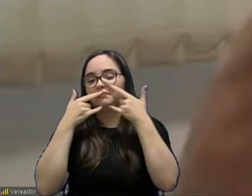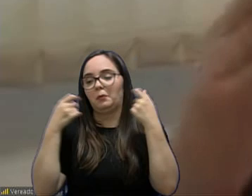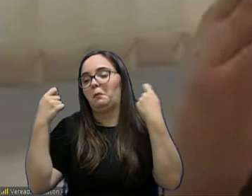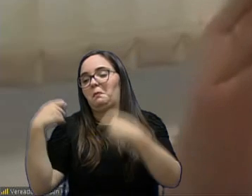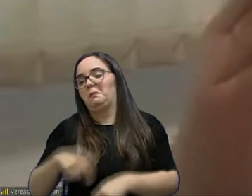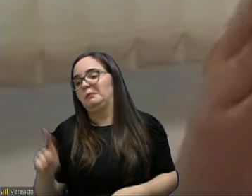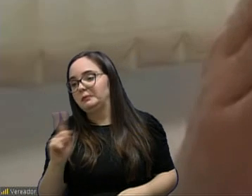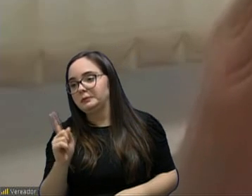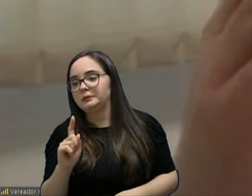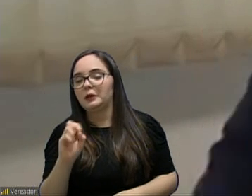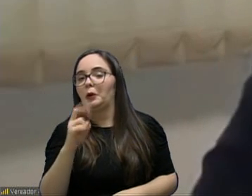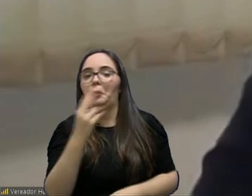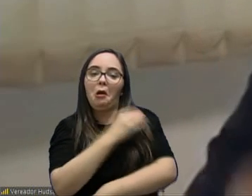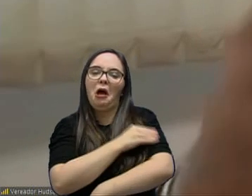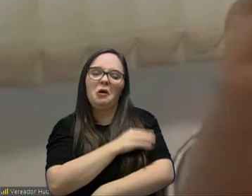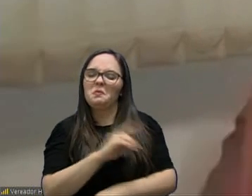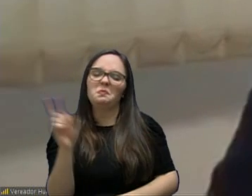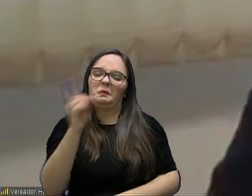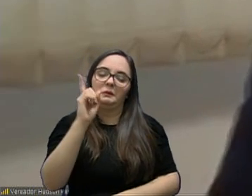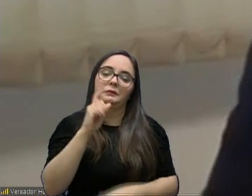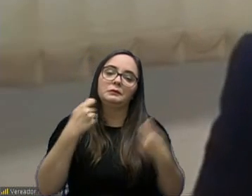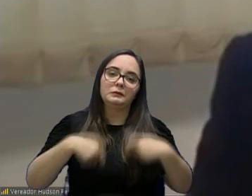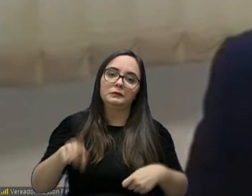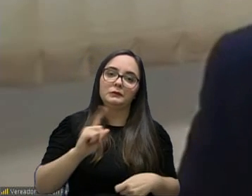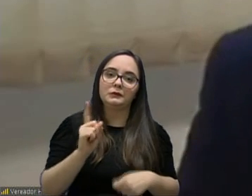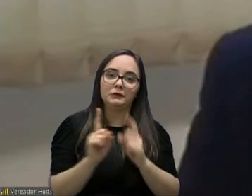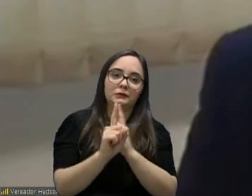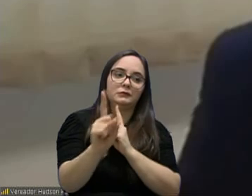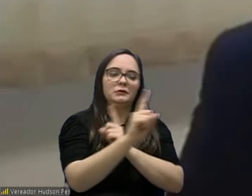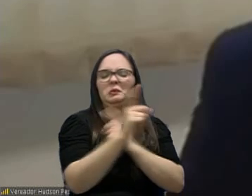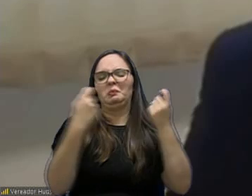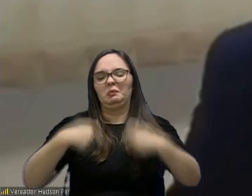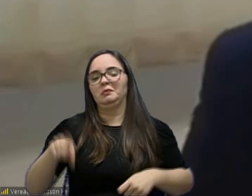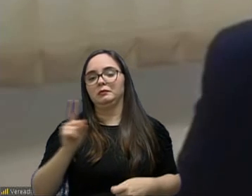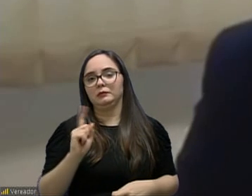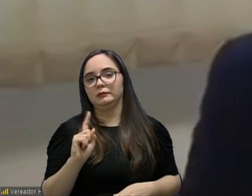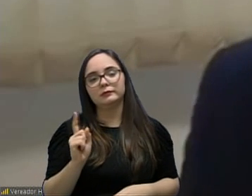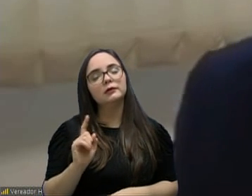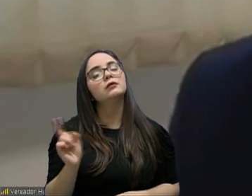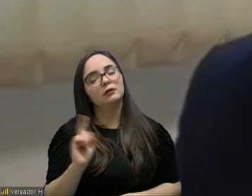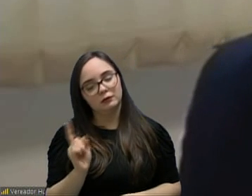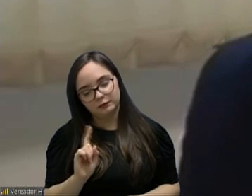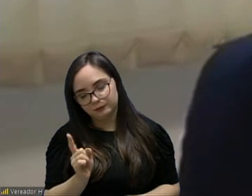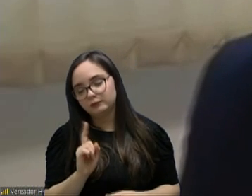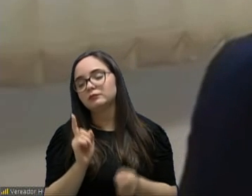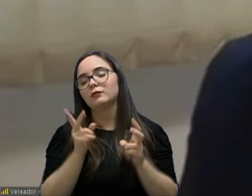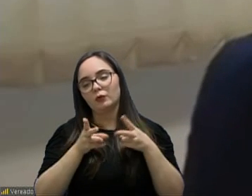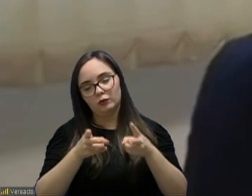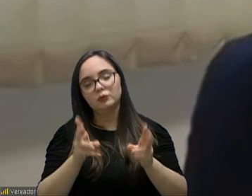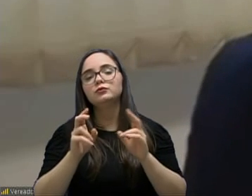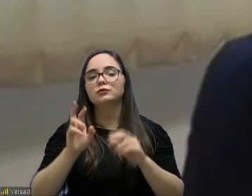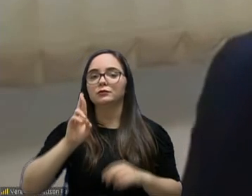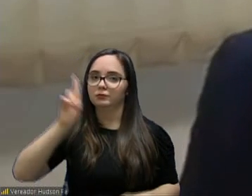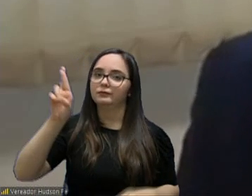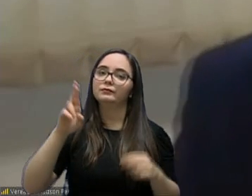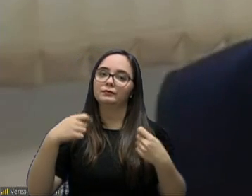máscara, de álcool em gel e manter um distanciamento seguro. É só isso que eu queria fazer esclarecimento. Eu encerro minha parte aqui, reservo meu